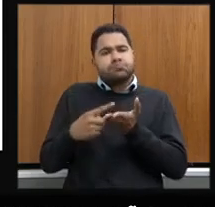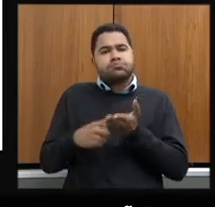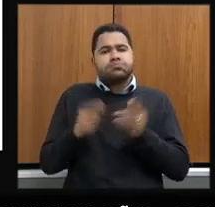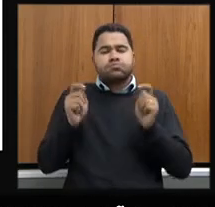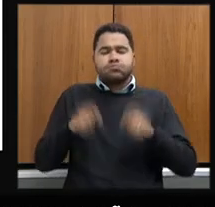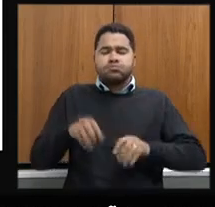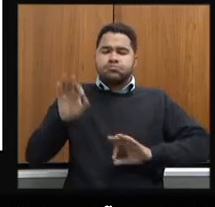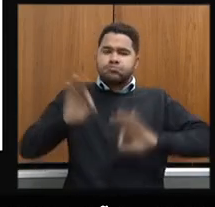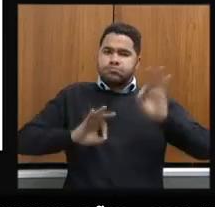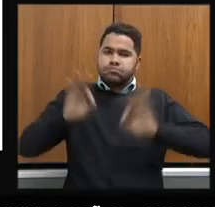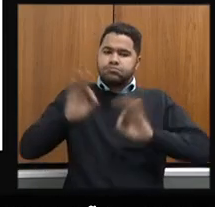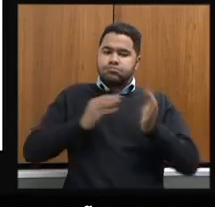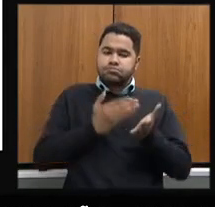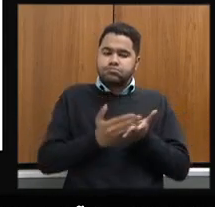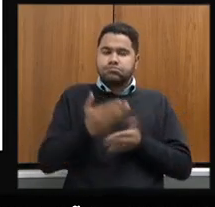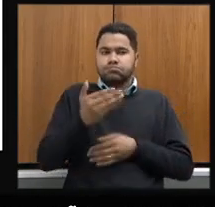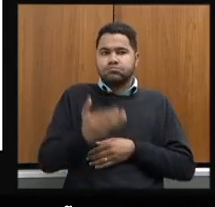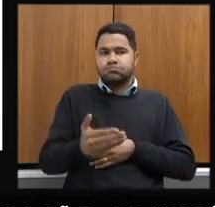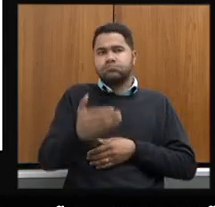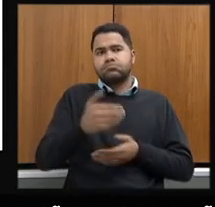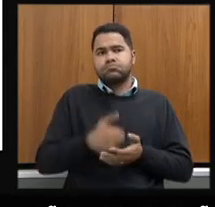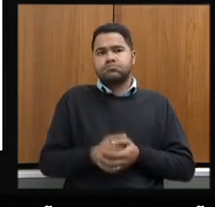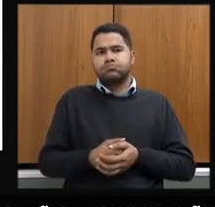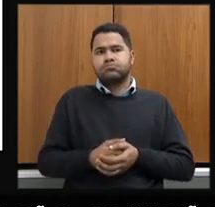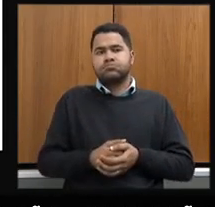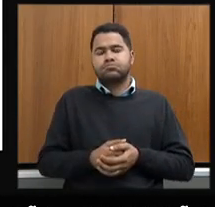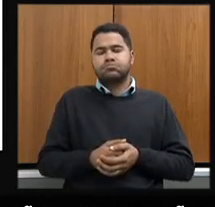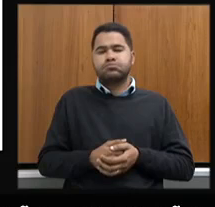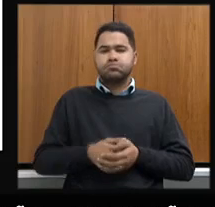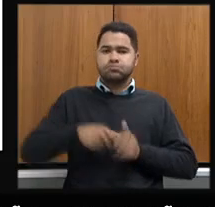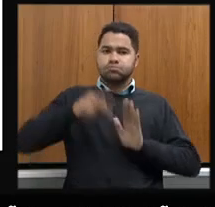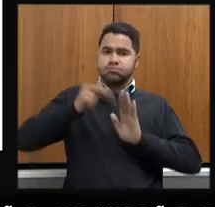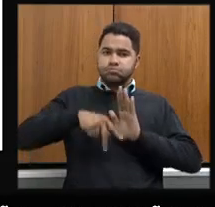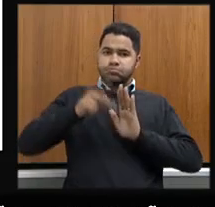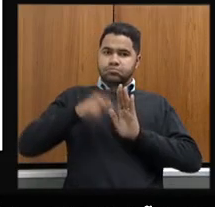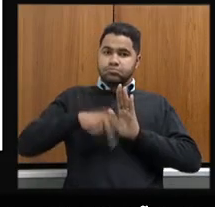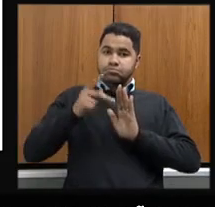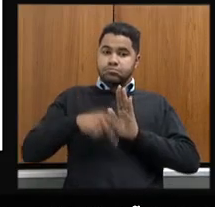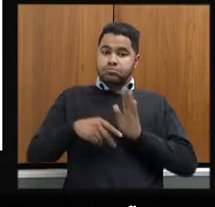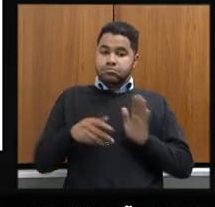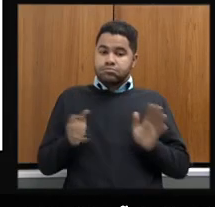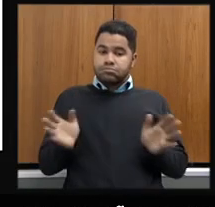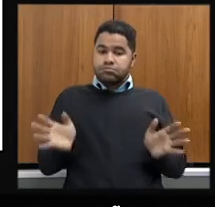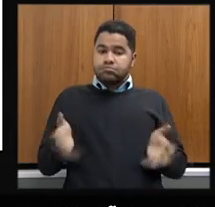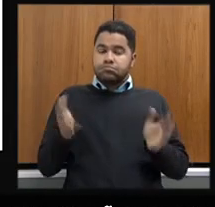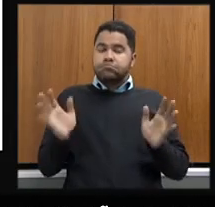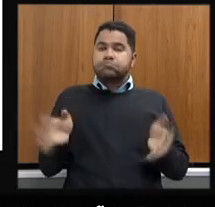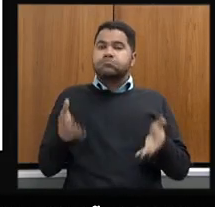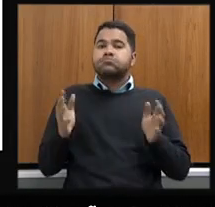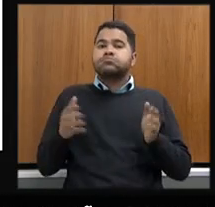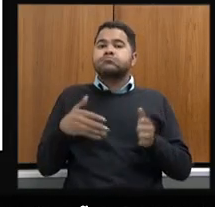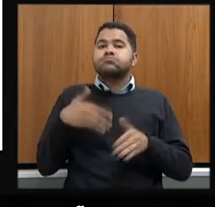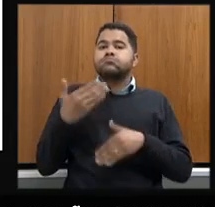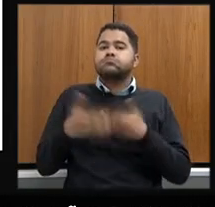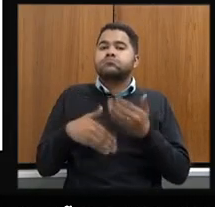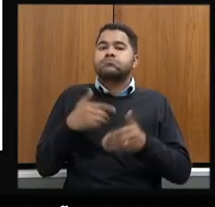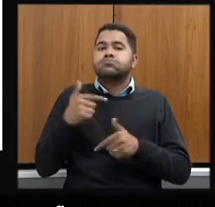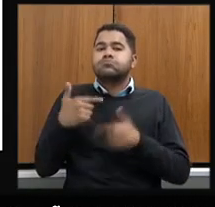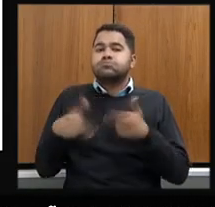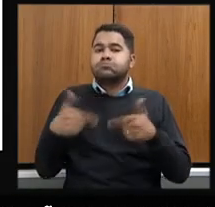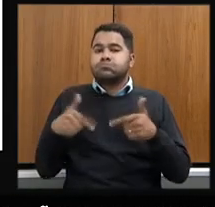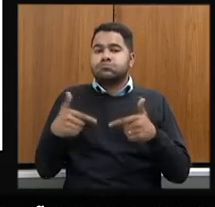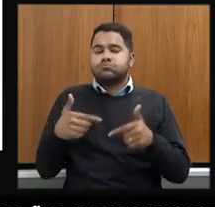possam ter ordem de início em breve é quanto aos projetos de mobilidade e fortalecimento dos serviços